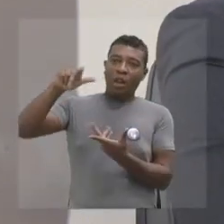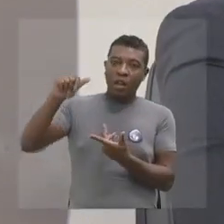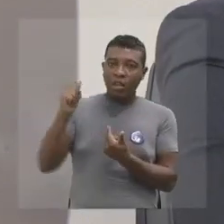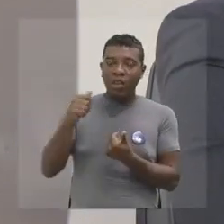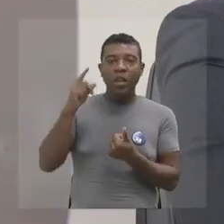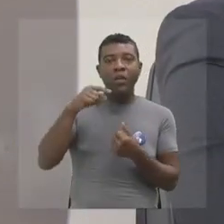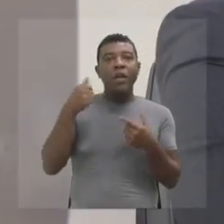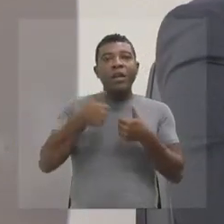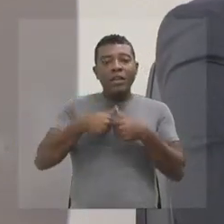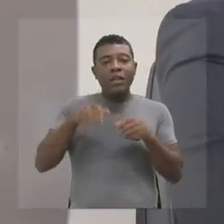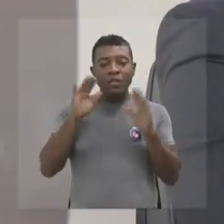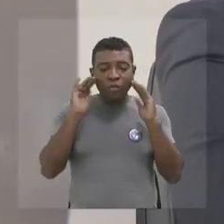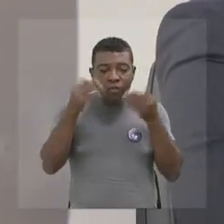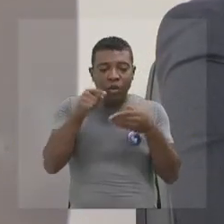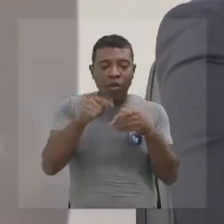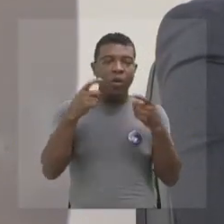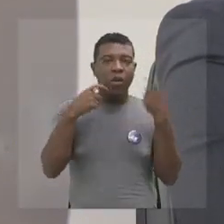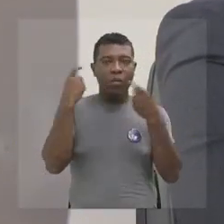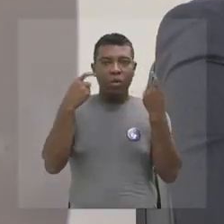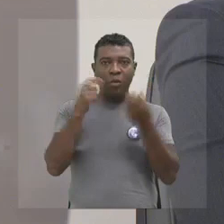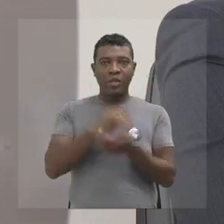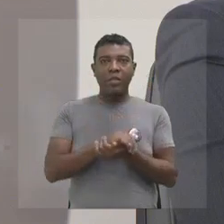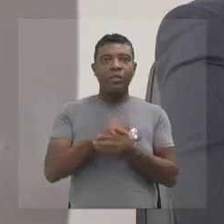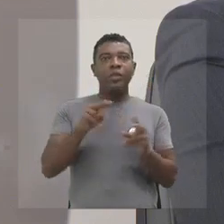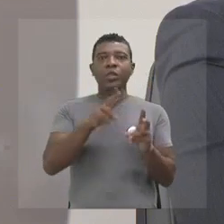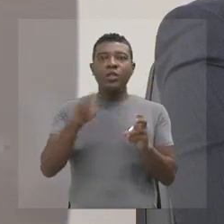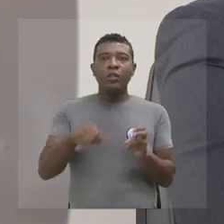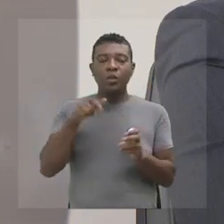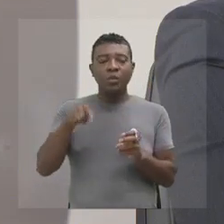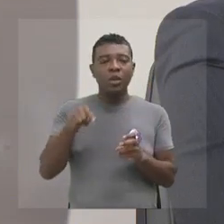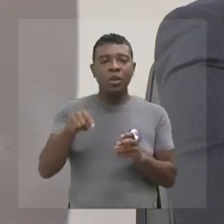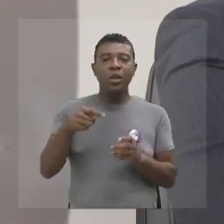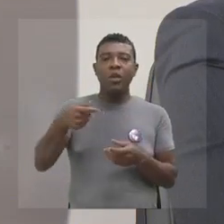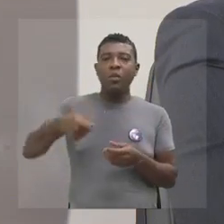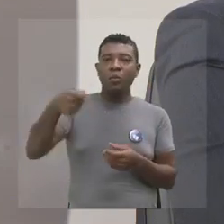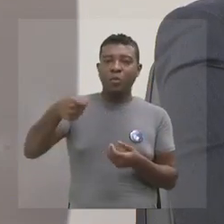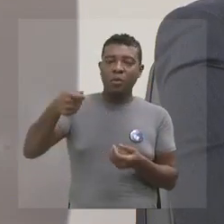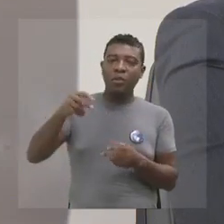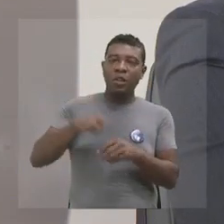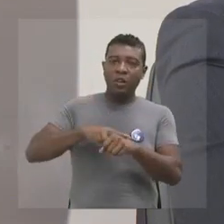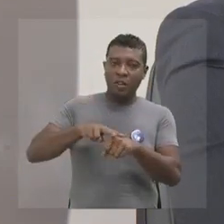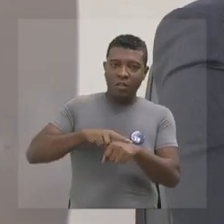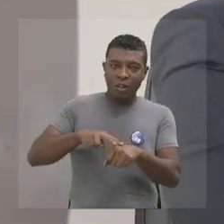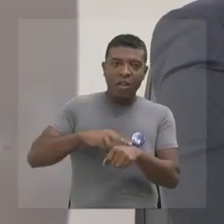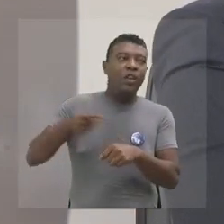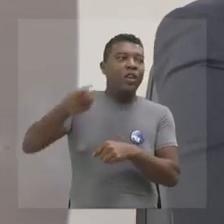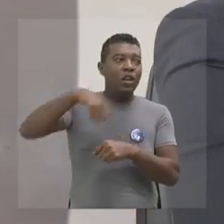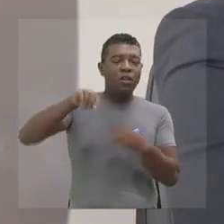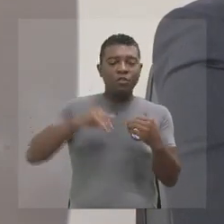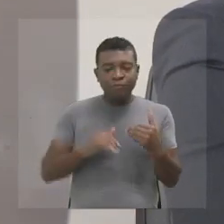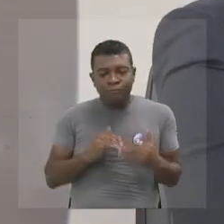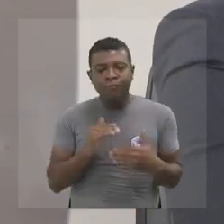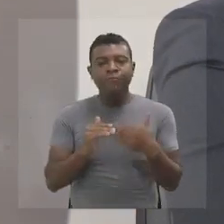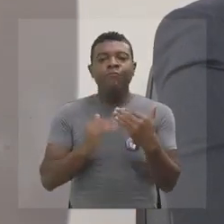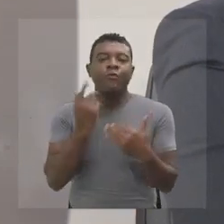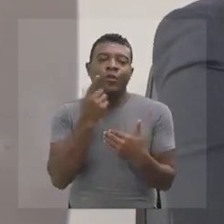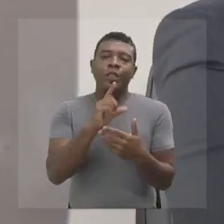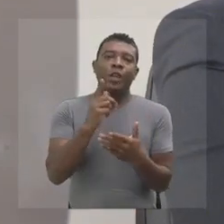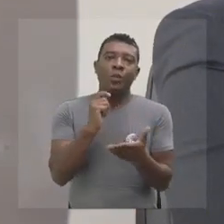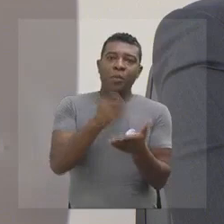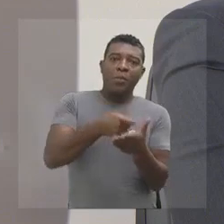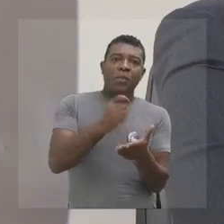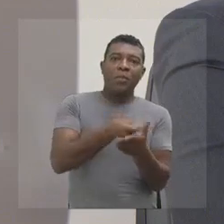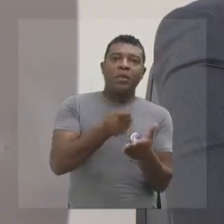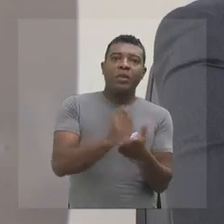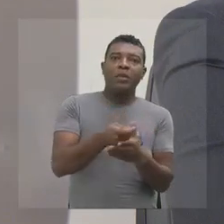essa preocupação bem sobre o bolsa verde deputada Leninha nós avançamos no pagamento de um passivo do bolsa verde que nós